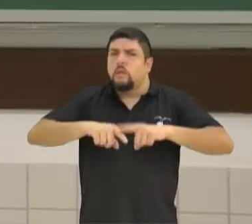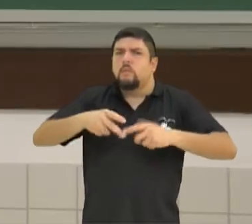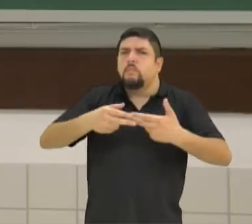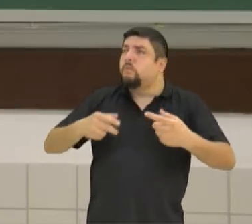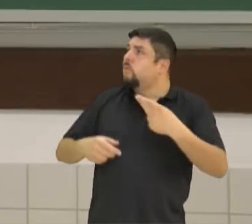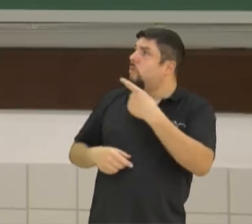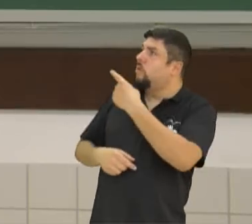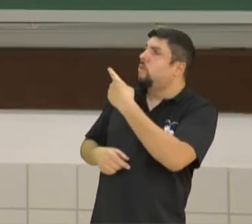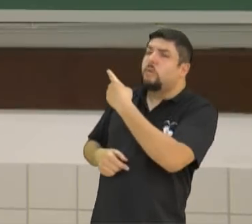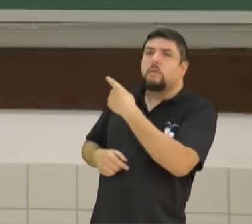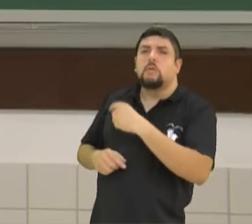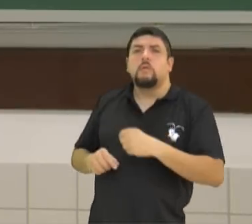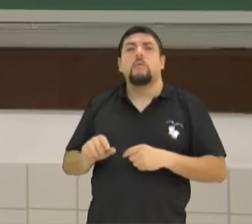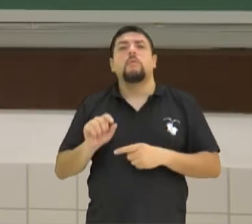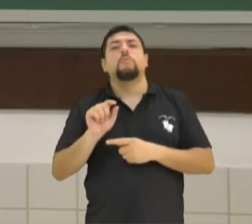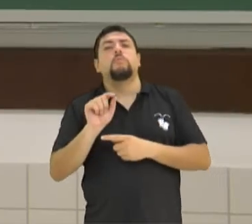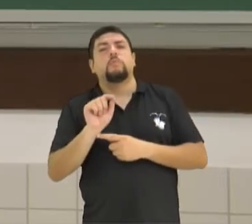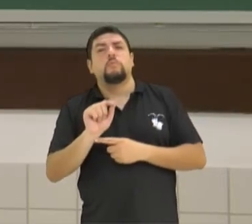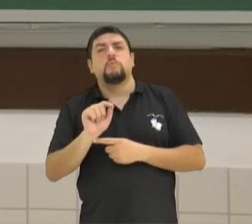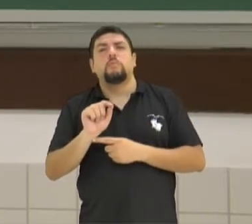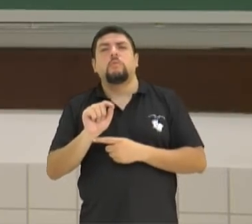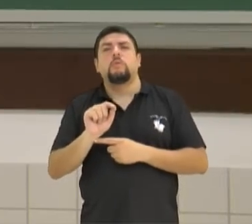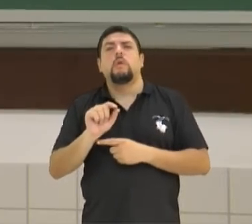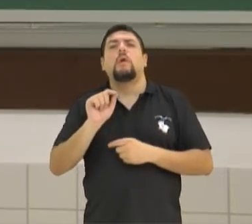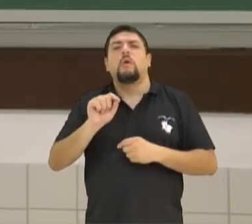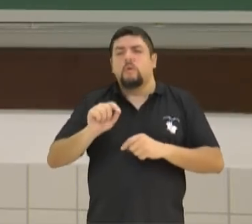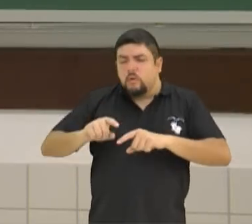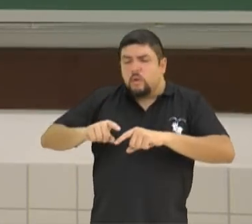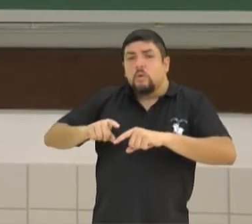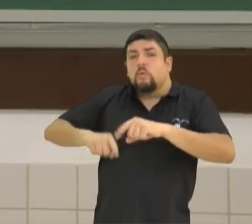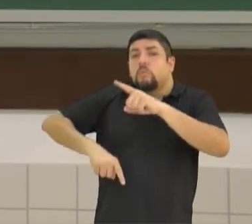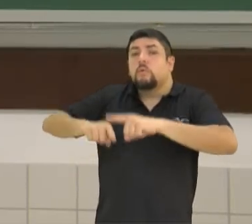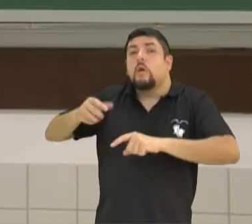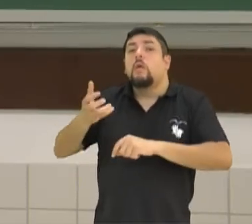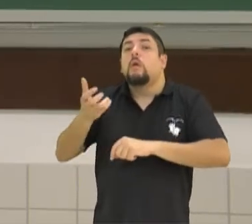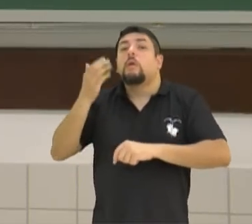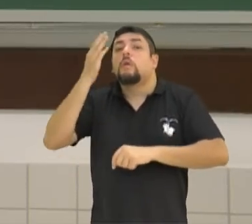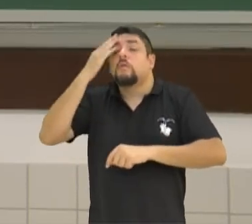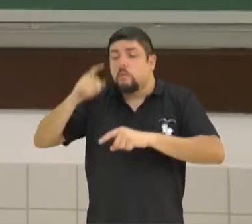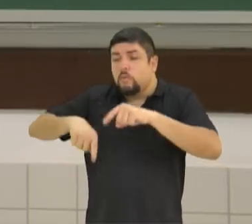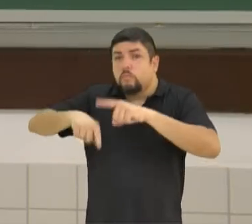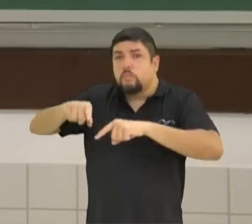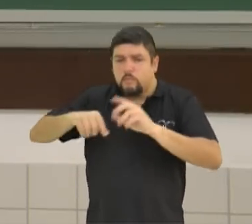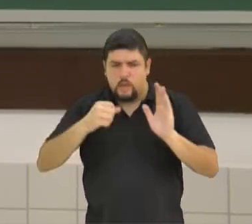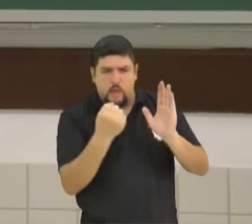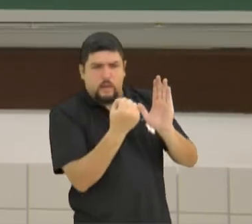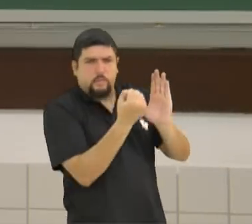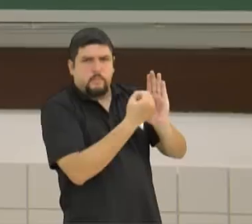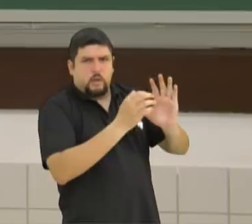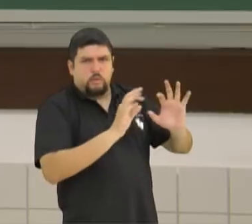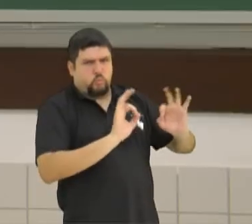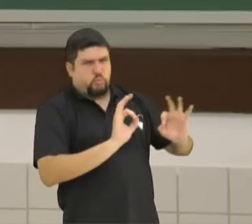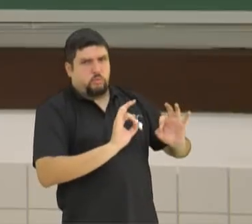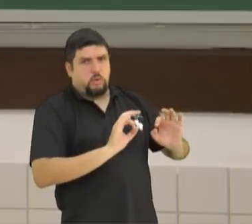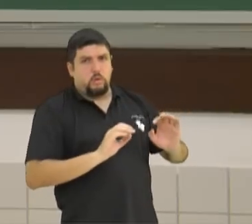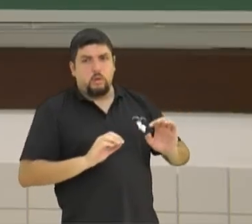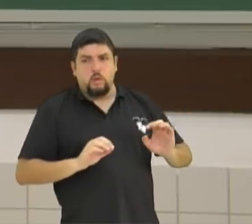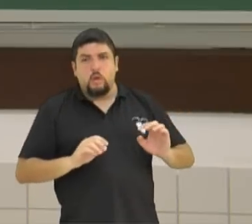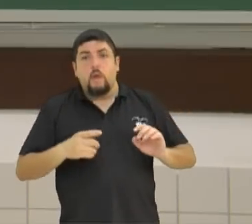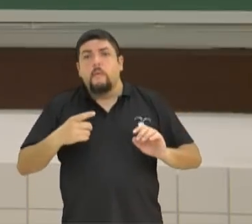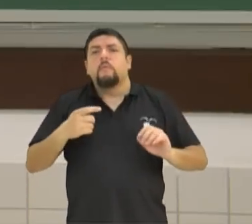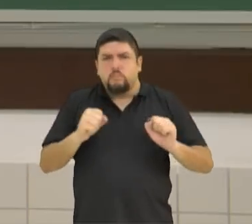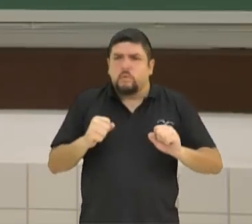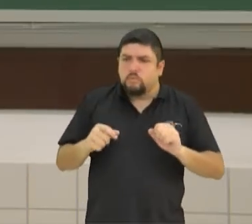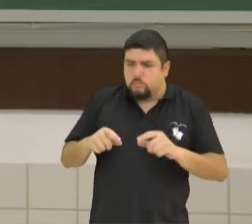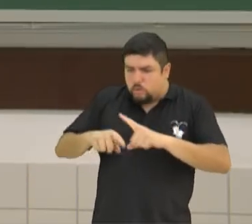que são fabricados por esses fabricantes. Né? Você pode ter esses mesmos produtos, porém com outras marcas. E, no